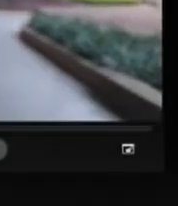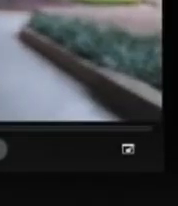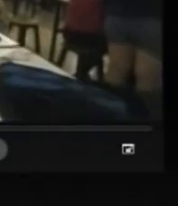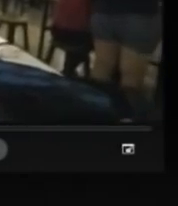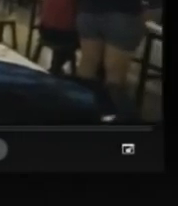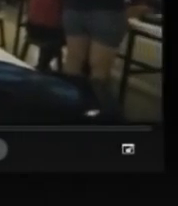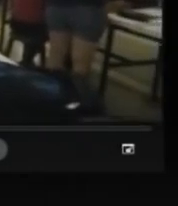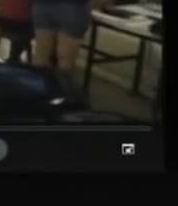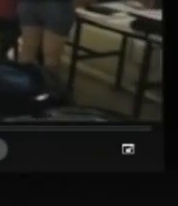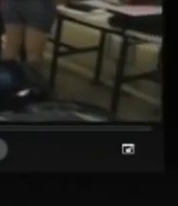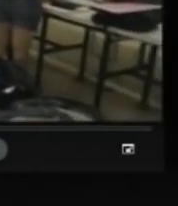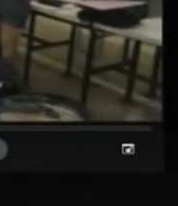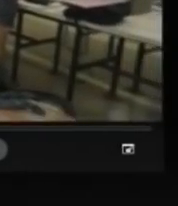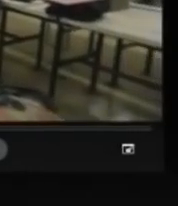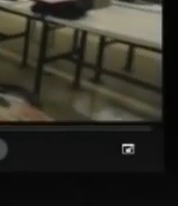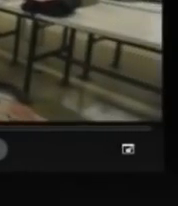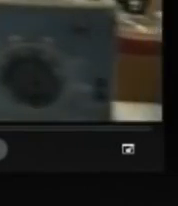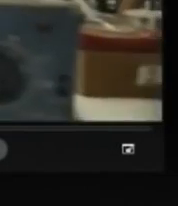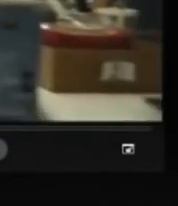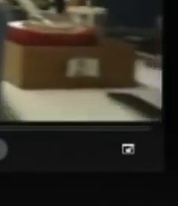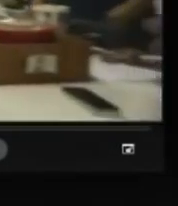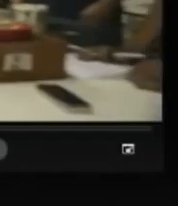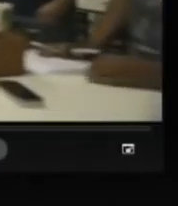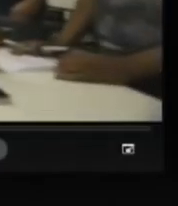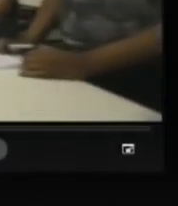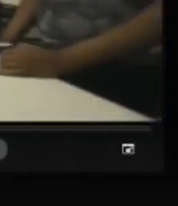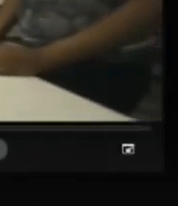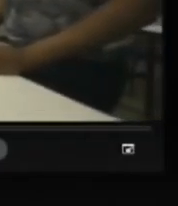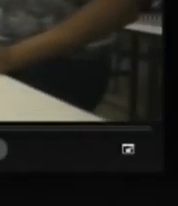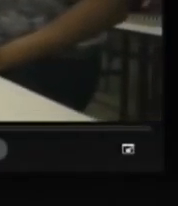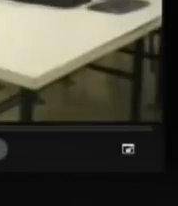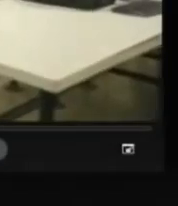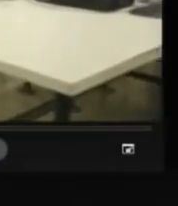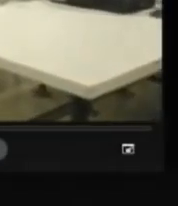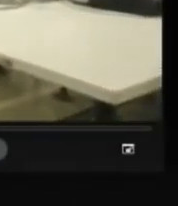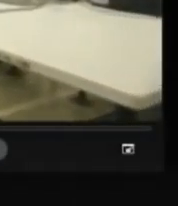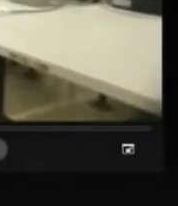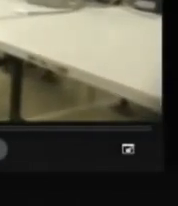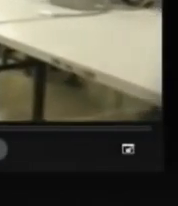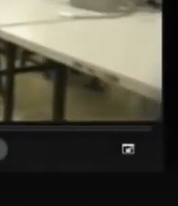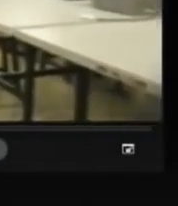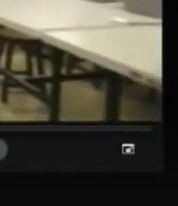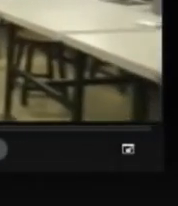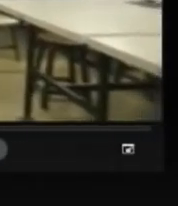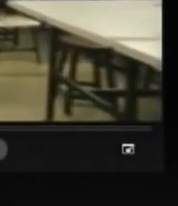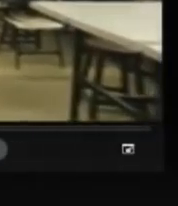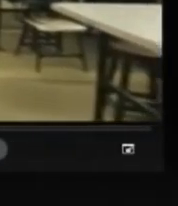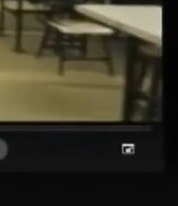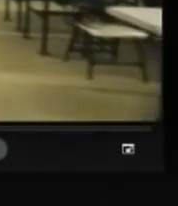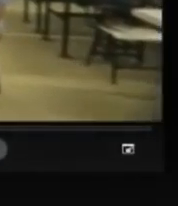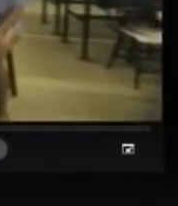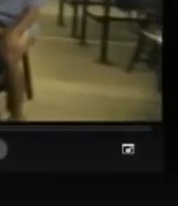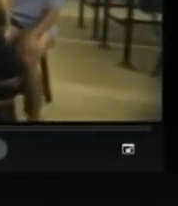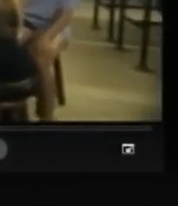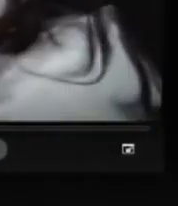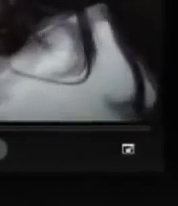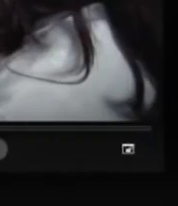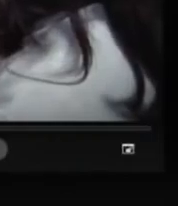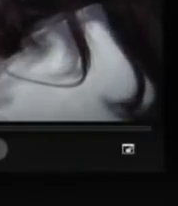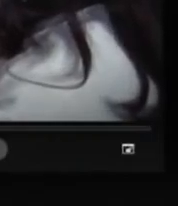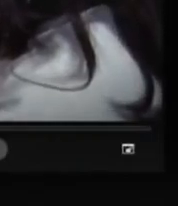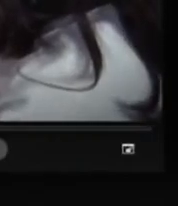Incentivar a produção científica sobre as relações de gênero no Brasil e promover a participação das mulheres nas carreiras acadêmicas. Esses são